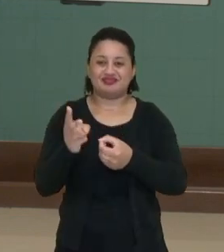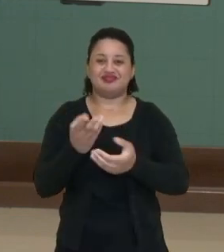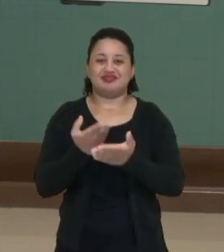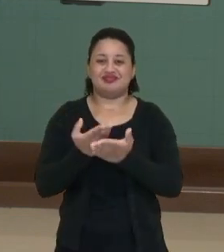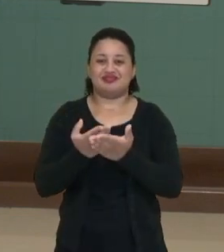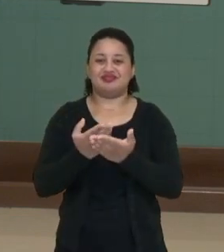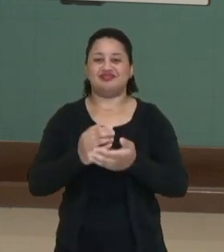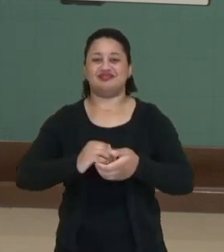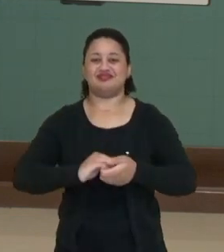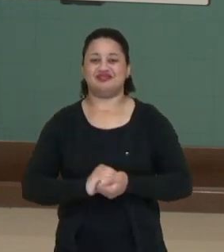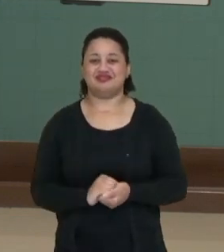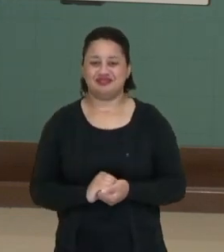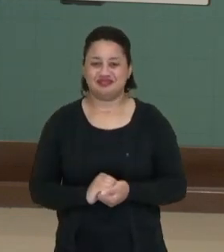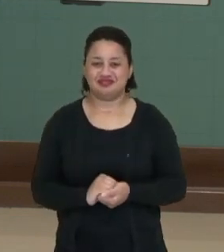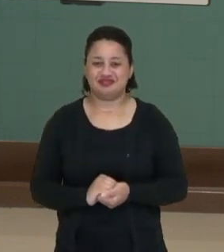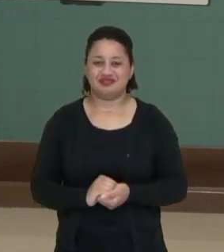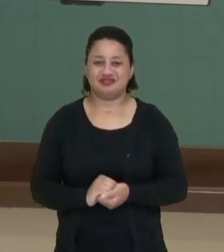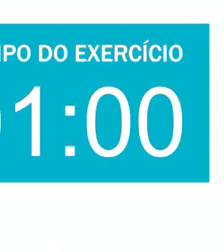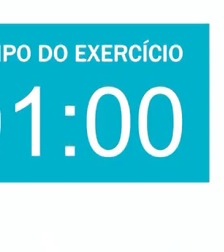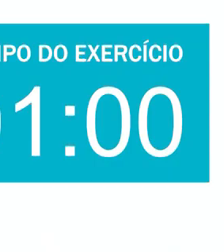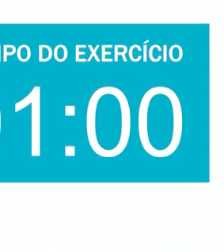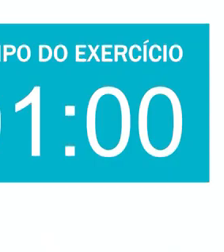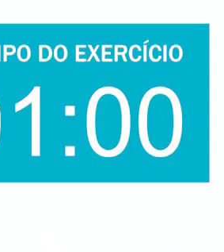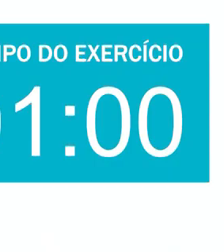sequência na nossa aula. Te espero, até daqui a pouco.